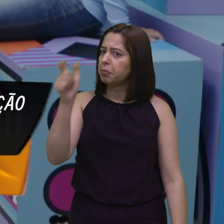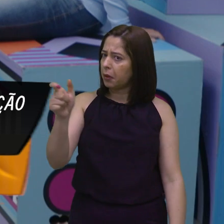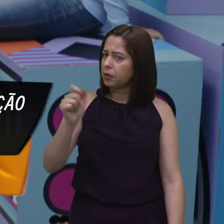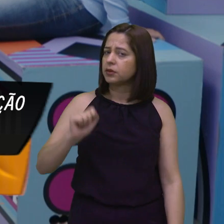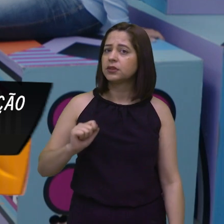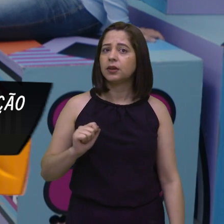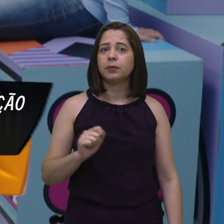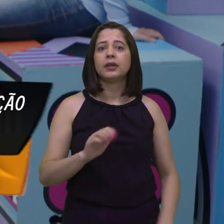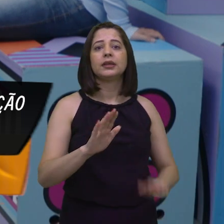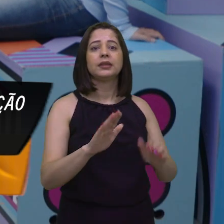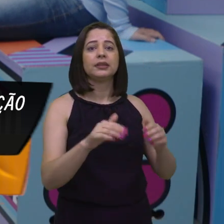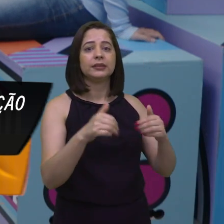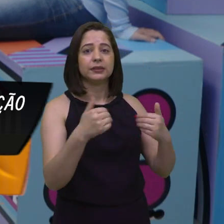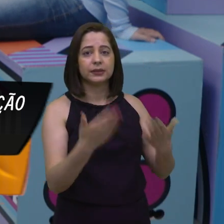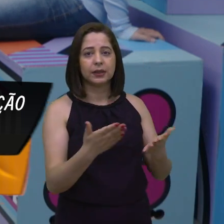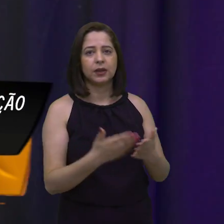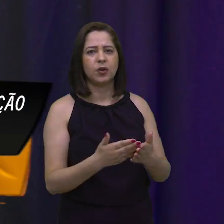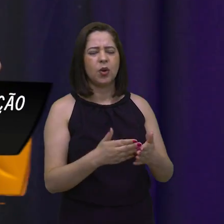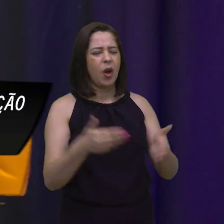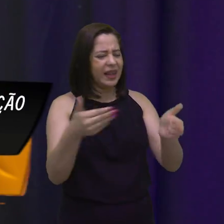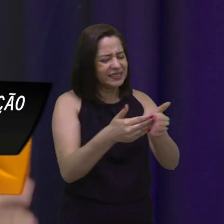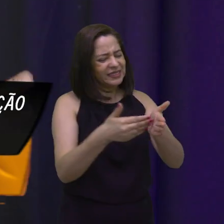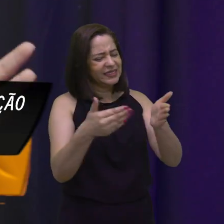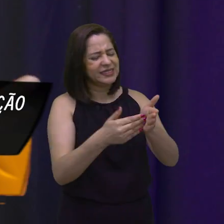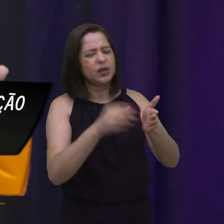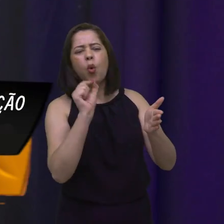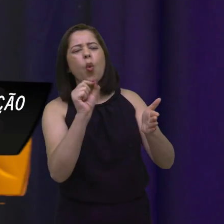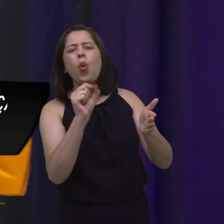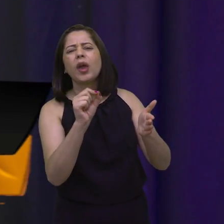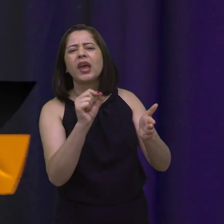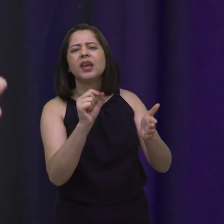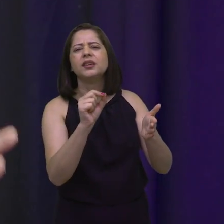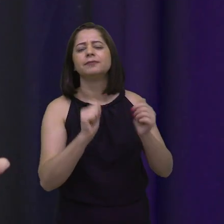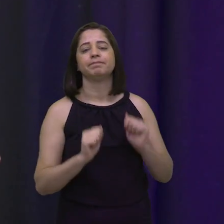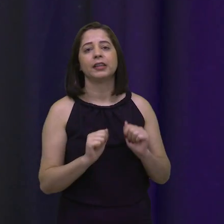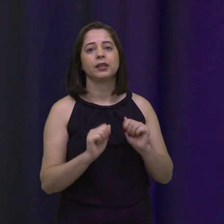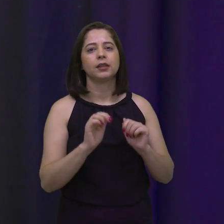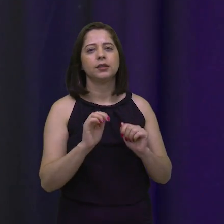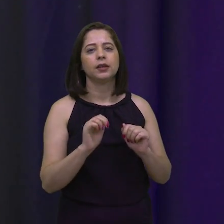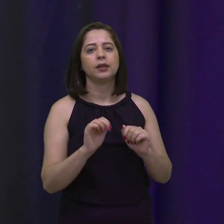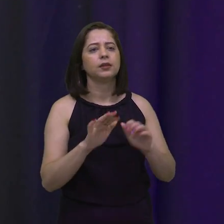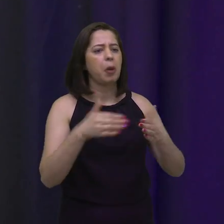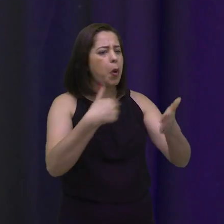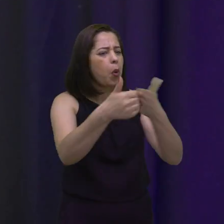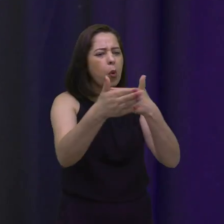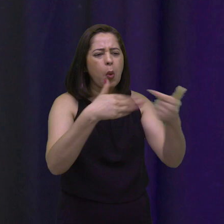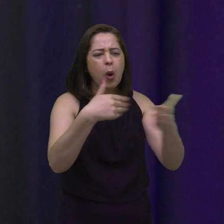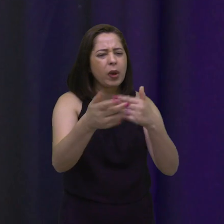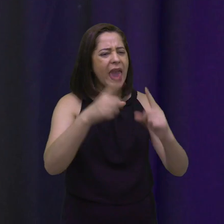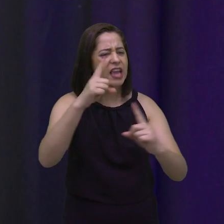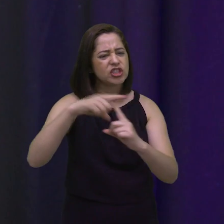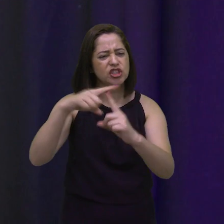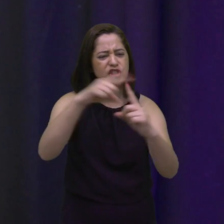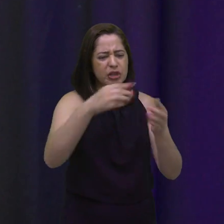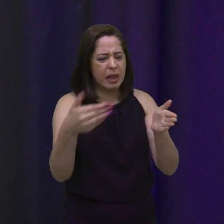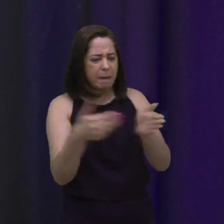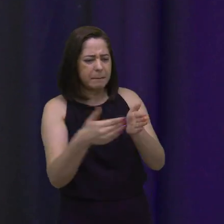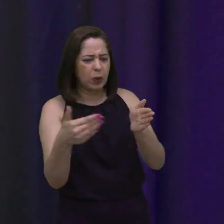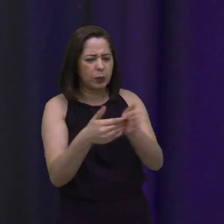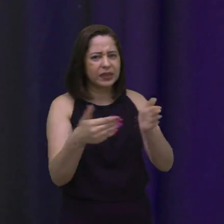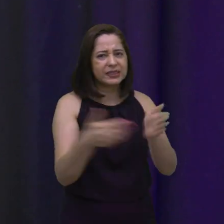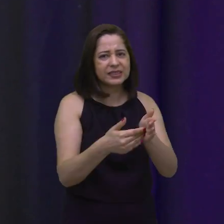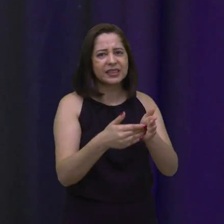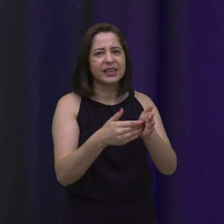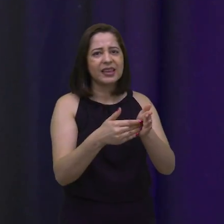Interessante. Não falamos, Aí o que a gente imagina, barreiras arquitetônicas? O que seria aquilo? Seriam qualquer forma de